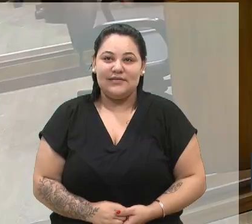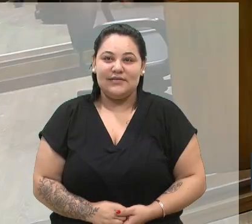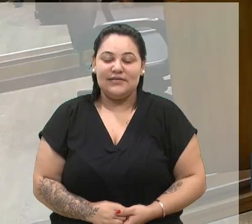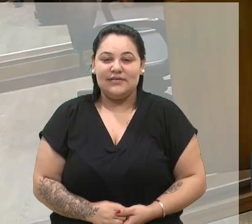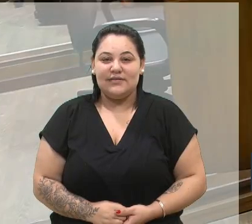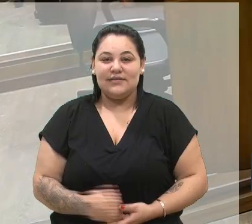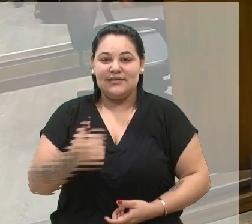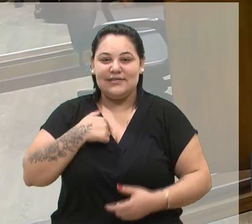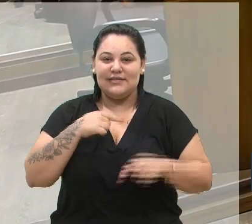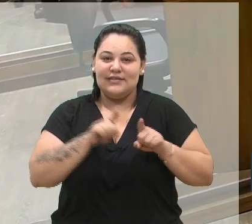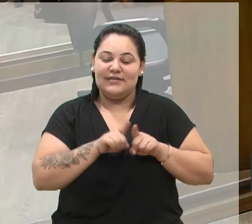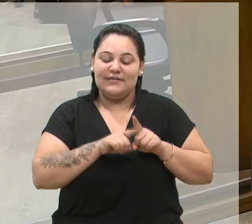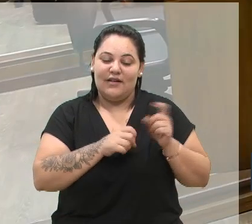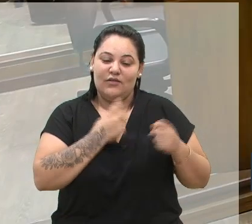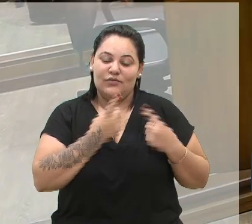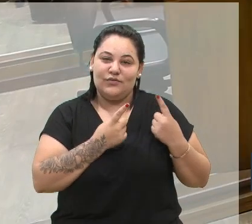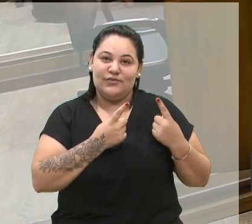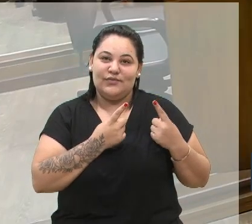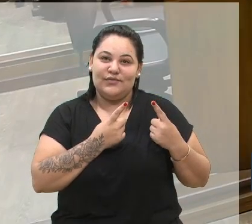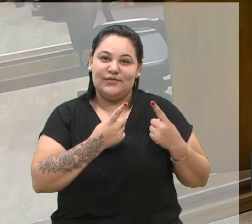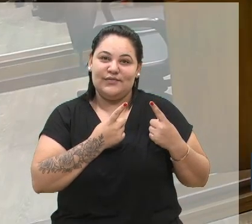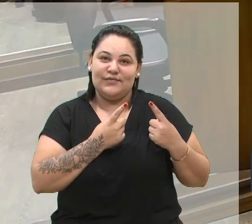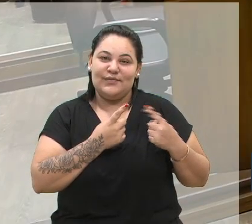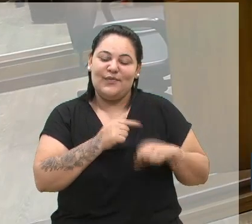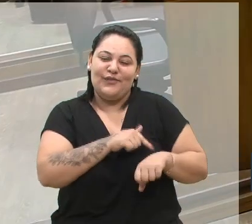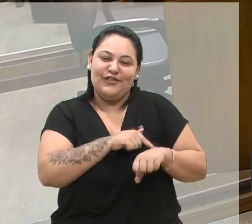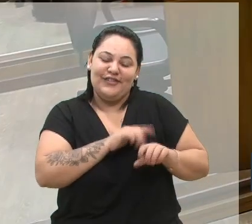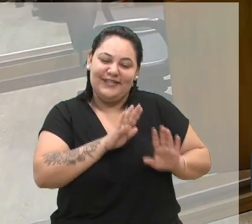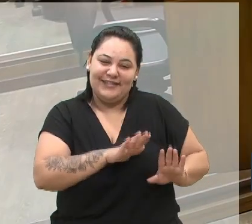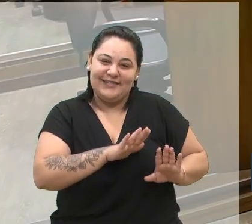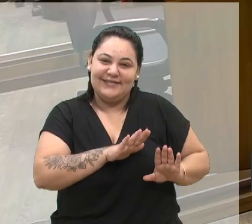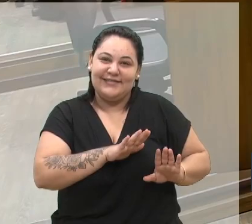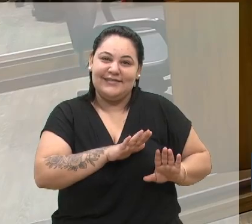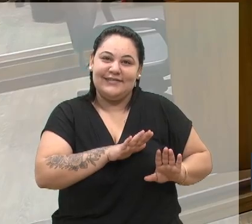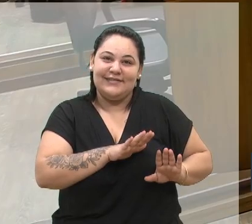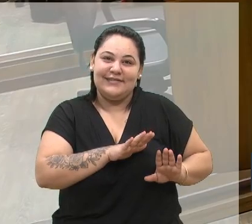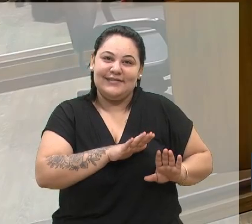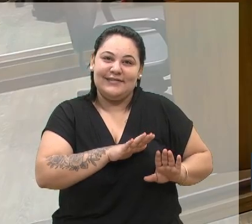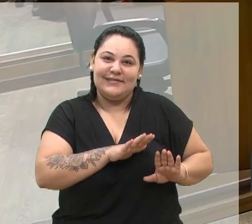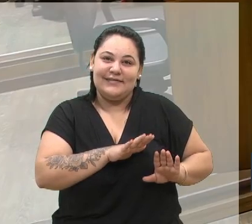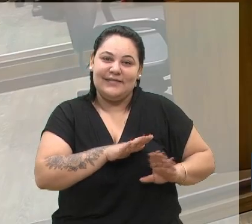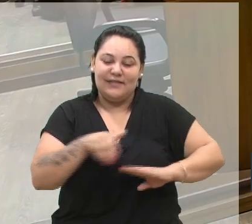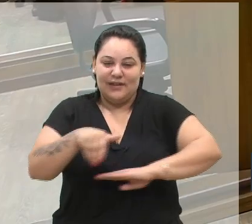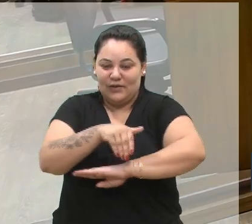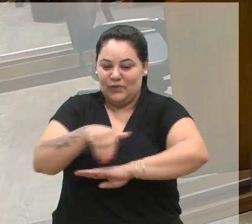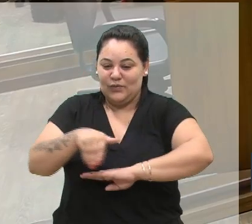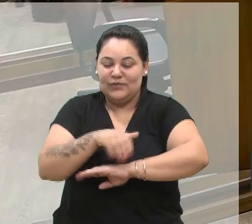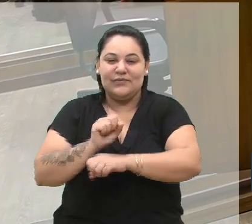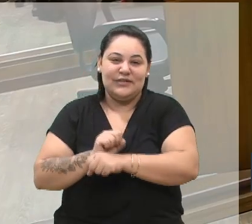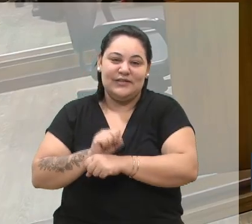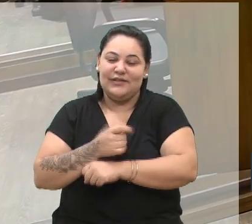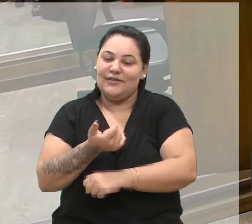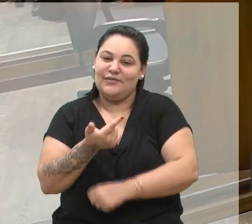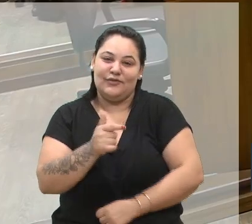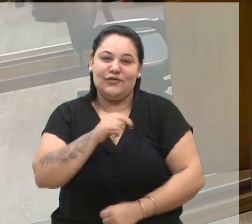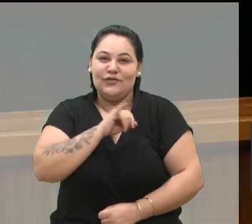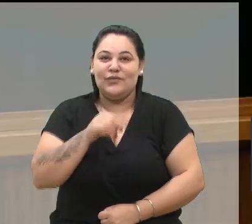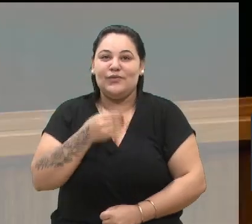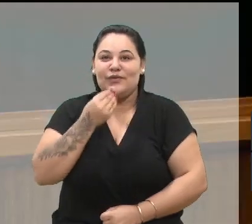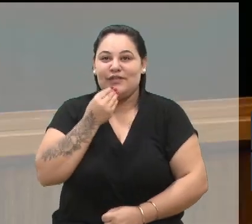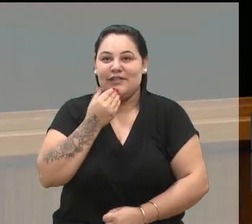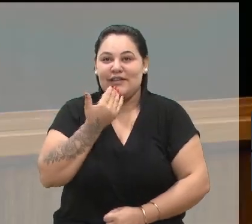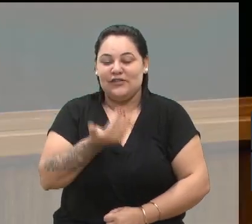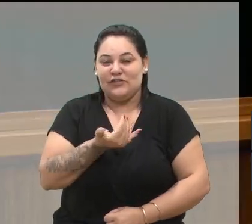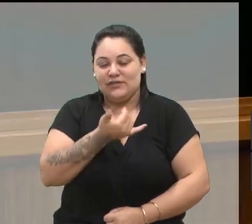fiquei uns minutos trancada ali no Olavo Bilac, então eu não pude ter a oportunidade de